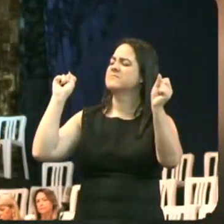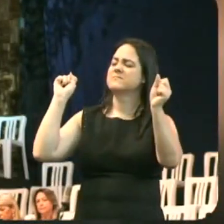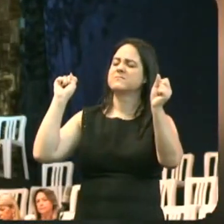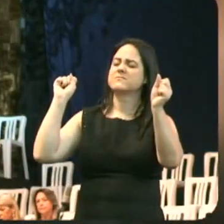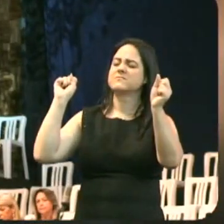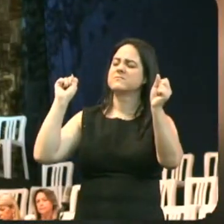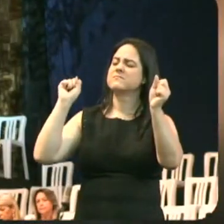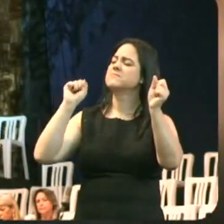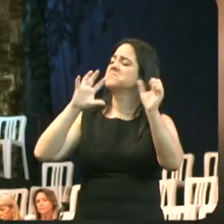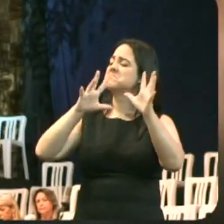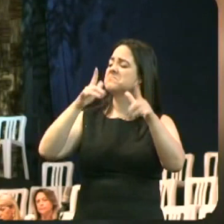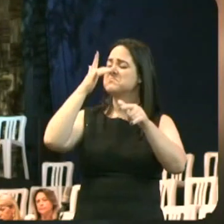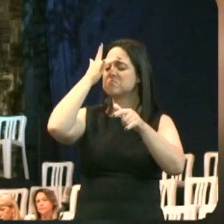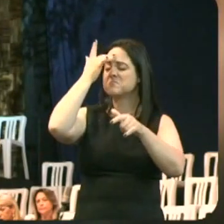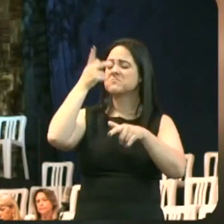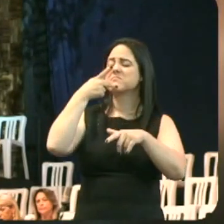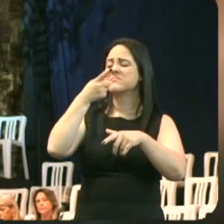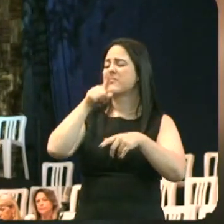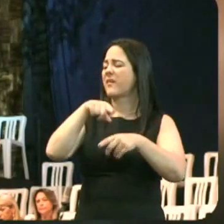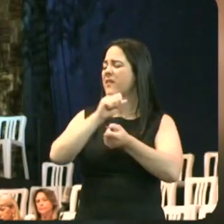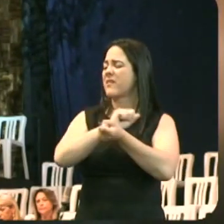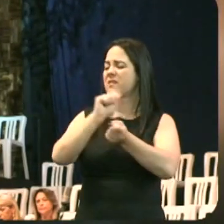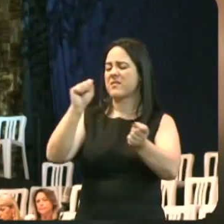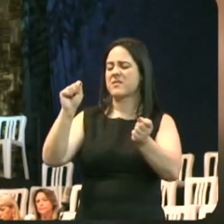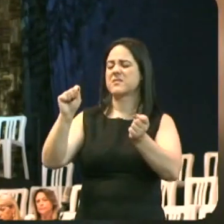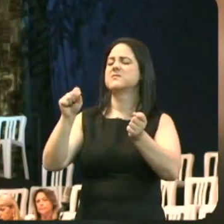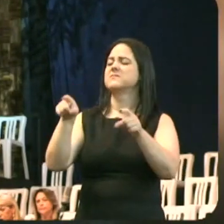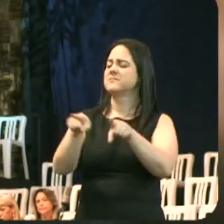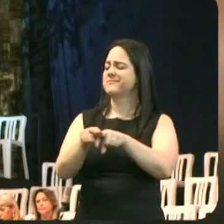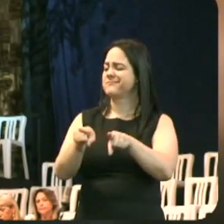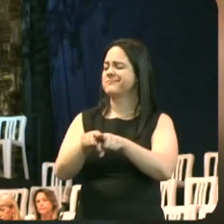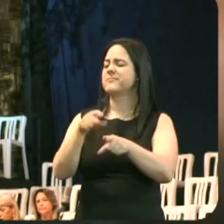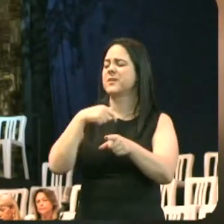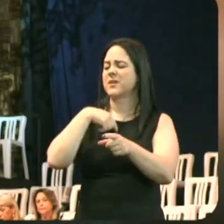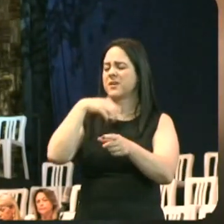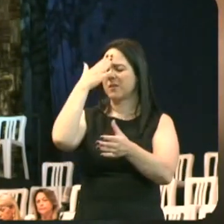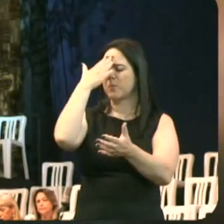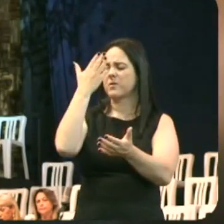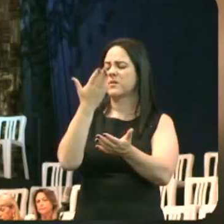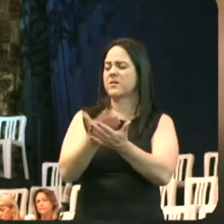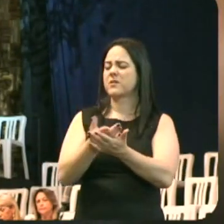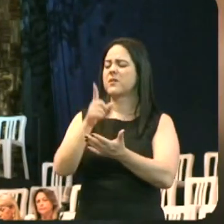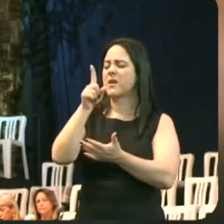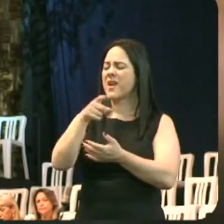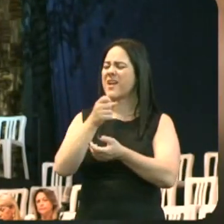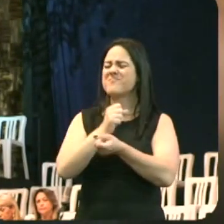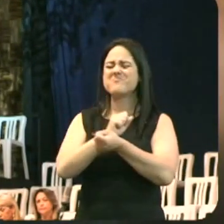Todo mundo diz que é impossível, e eu até acreditei que era impossível,